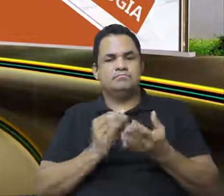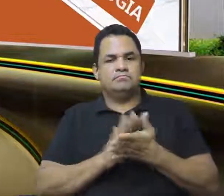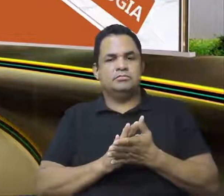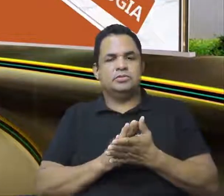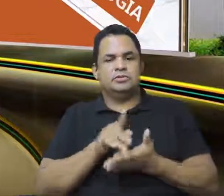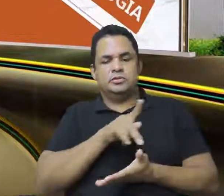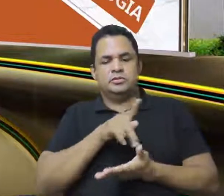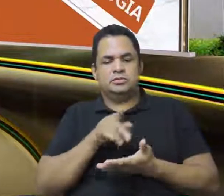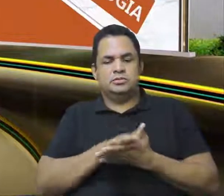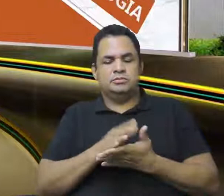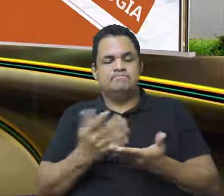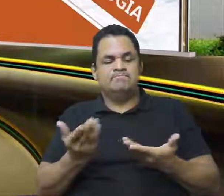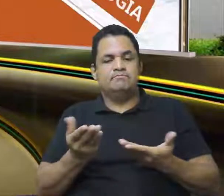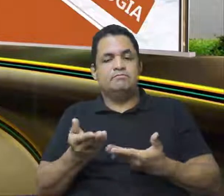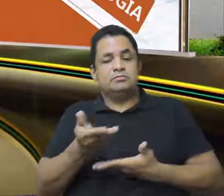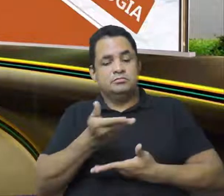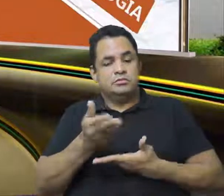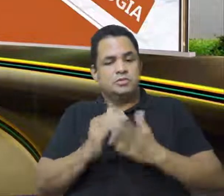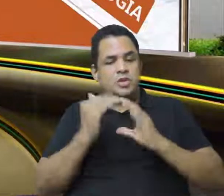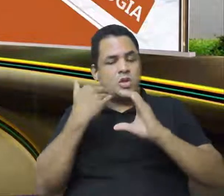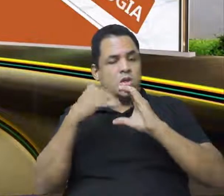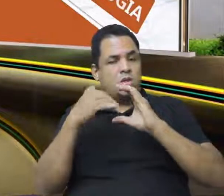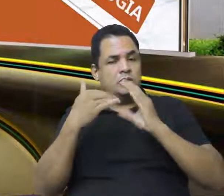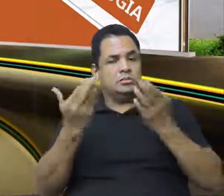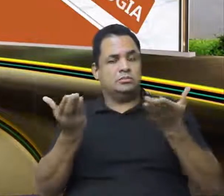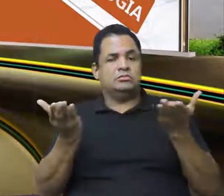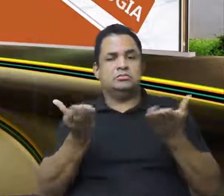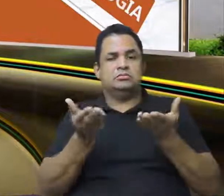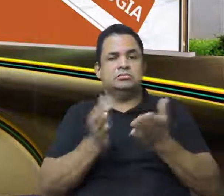contato com a gente, que a gente está super disponível